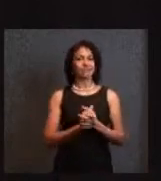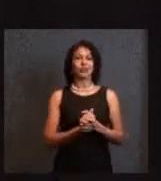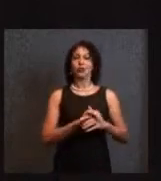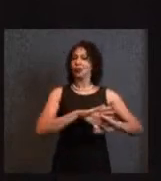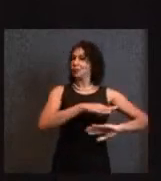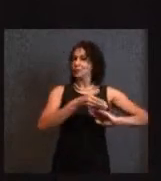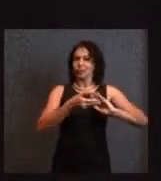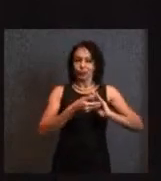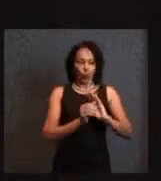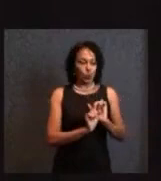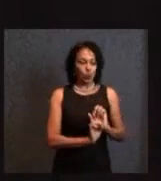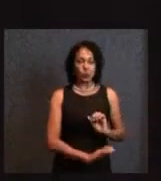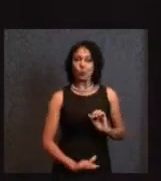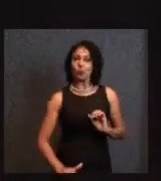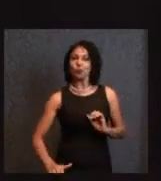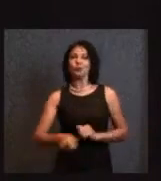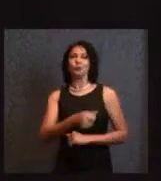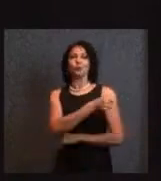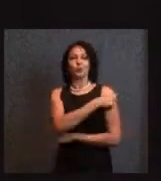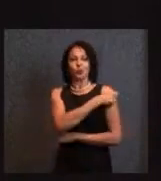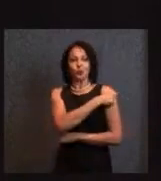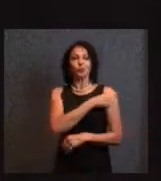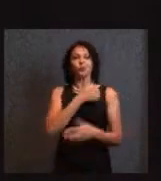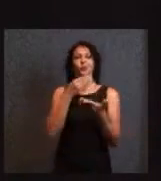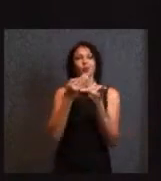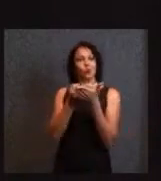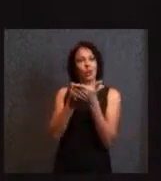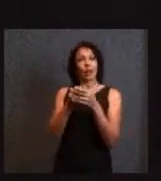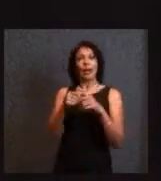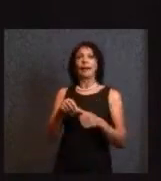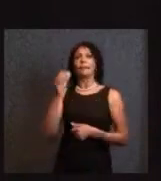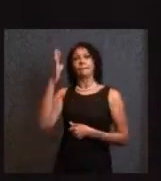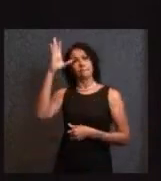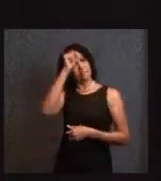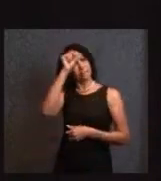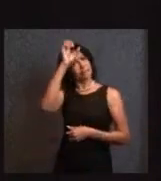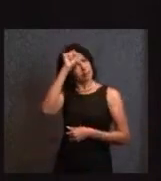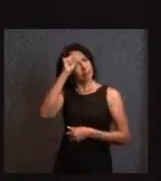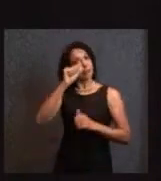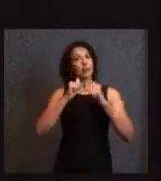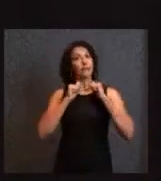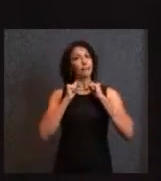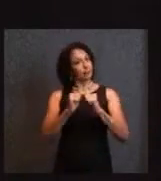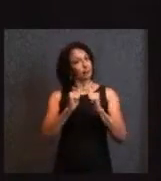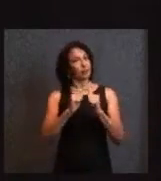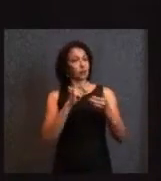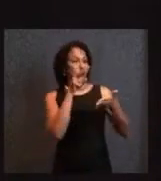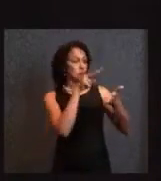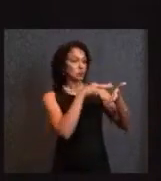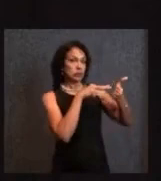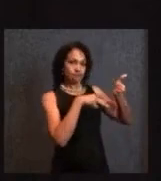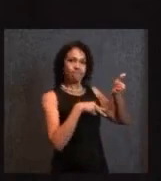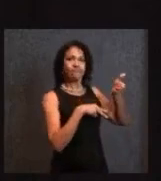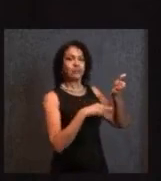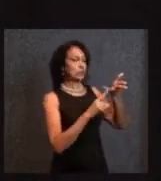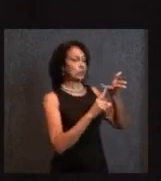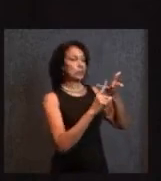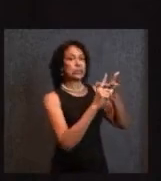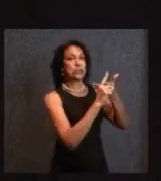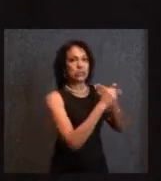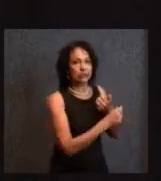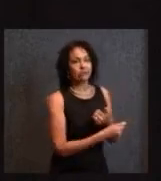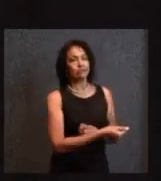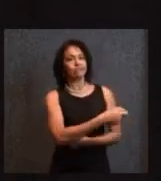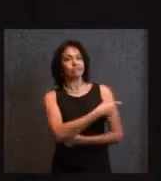os estudantes, consigam dominar as competências essenciais de cada série ano.